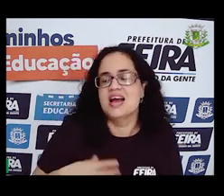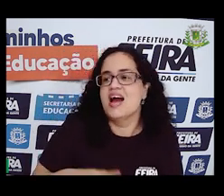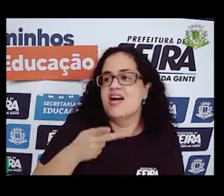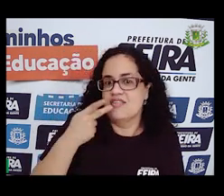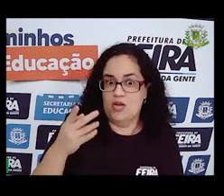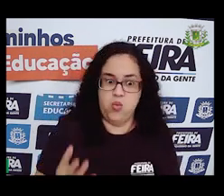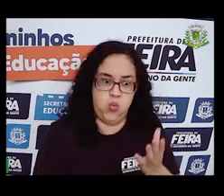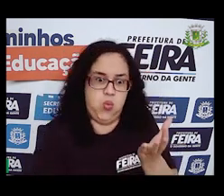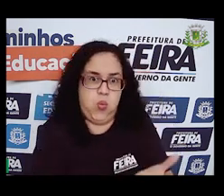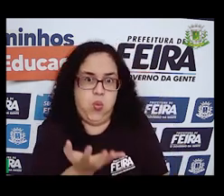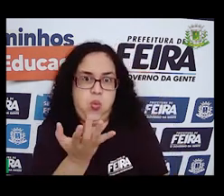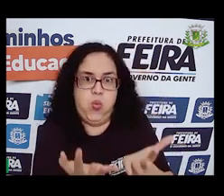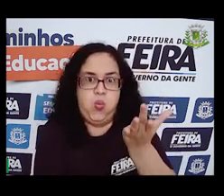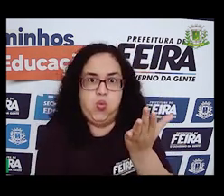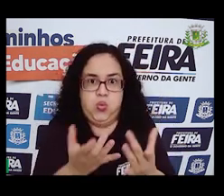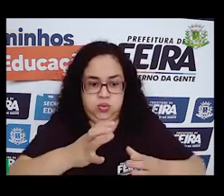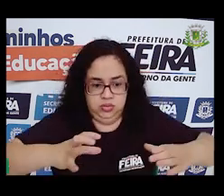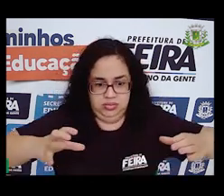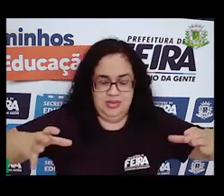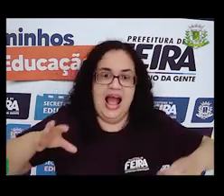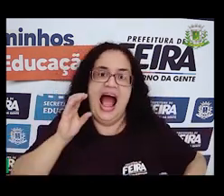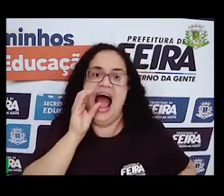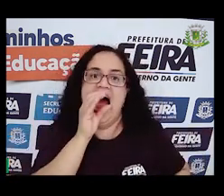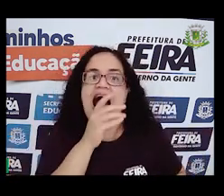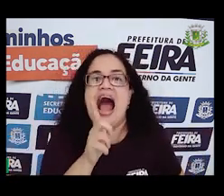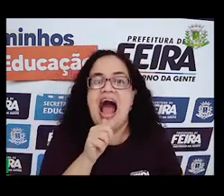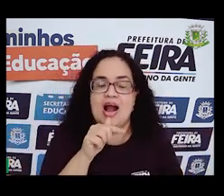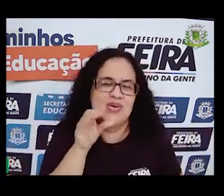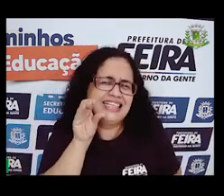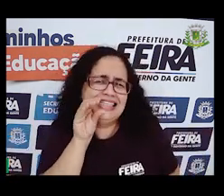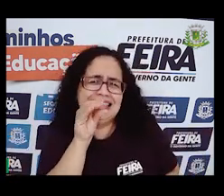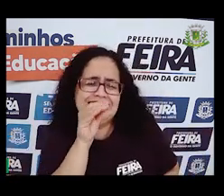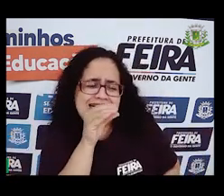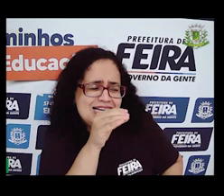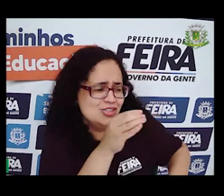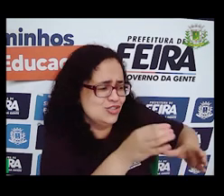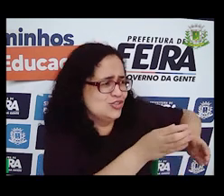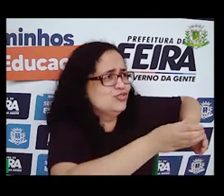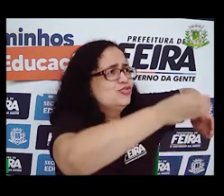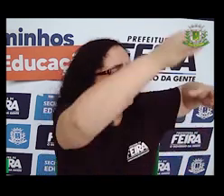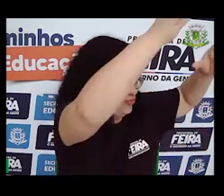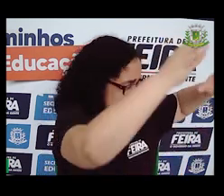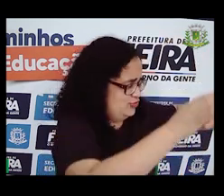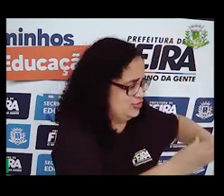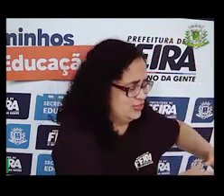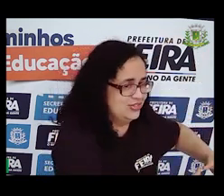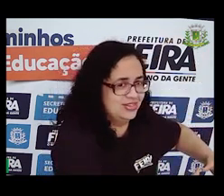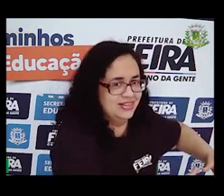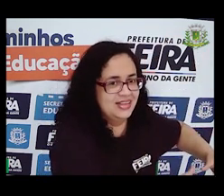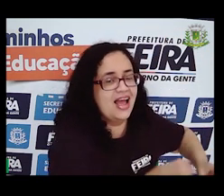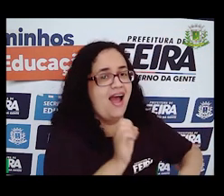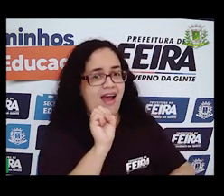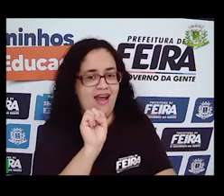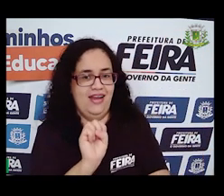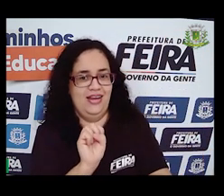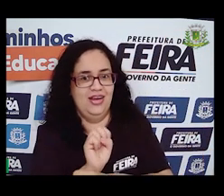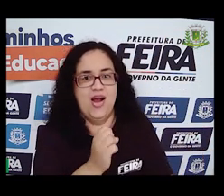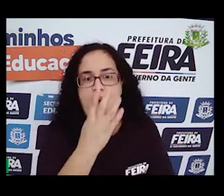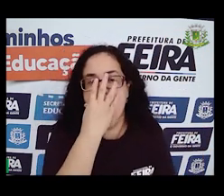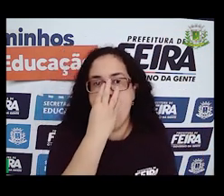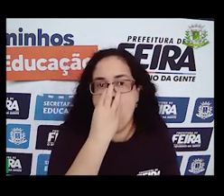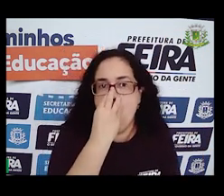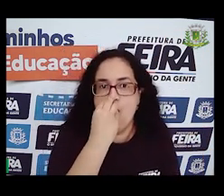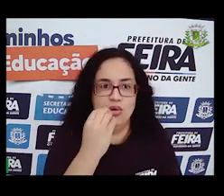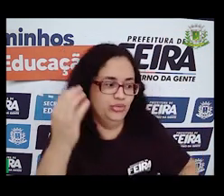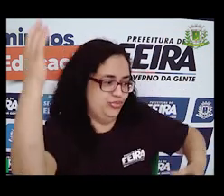a ferver um balde enorme de água e o colocou no final da chaminé e esperaram. Quando o